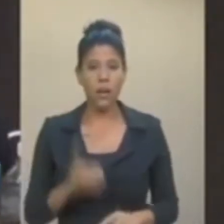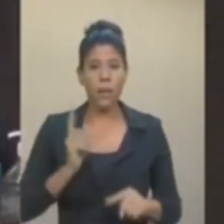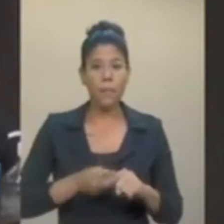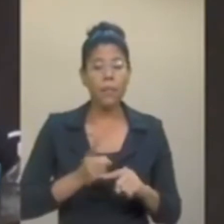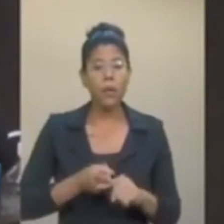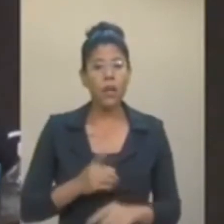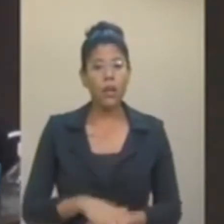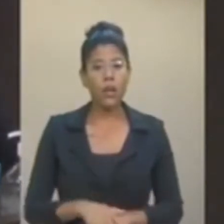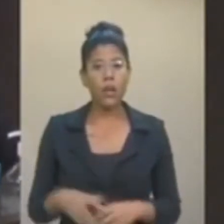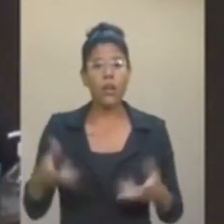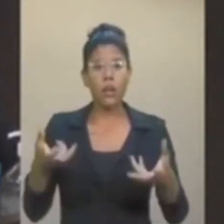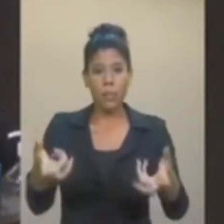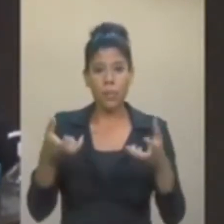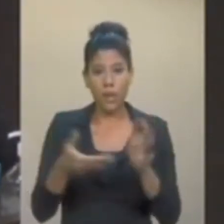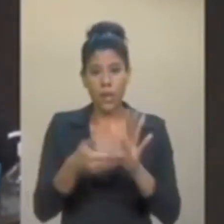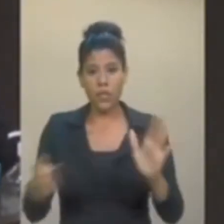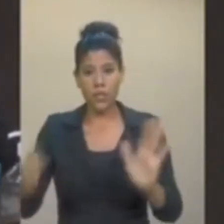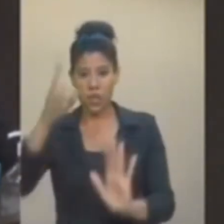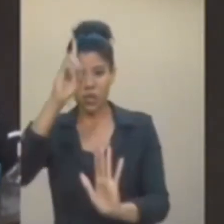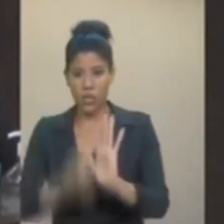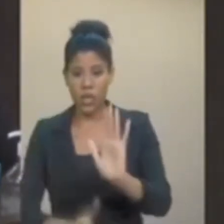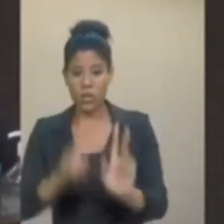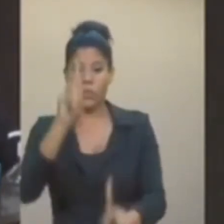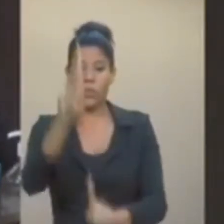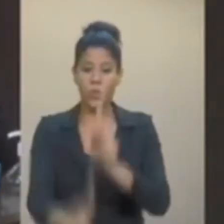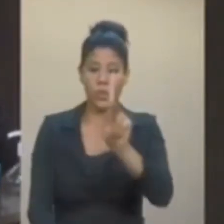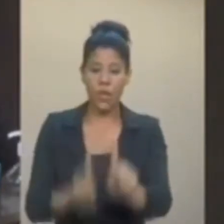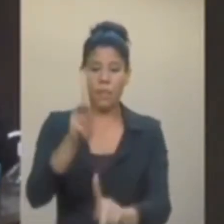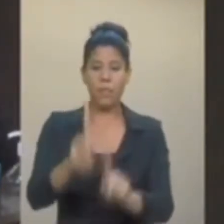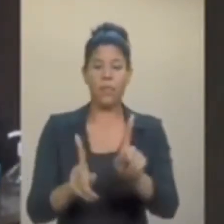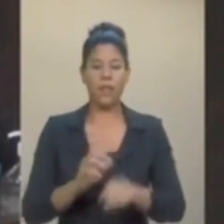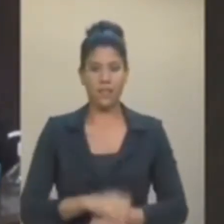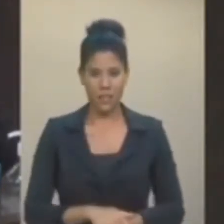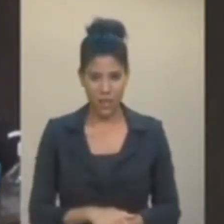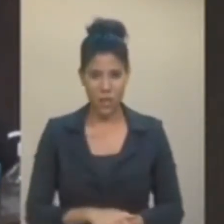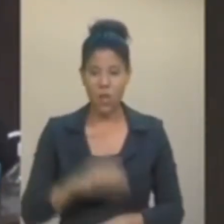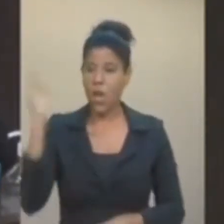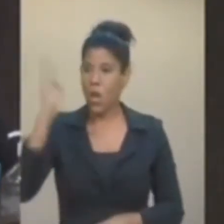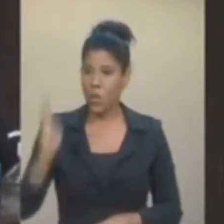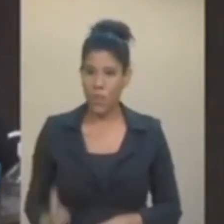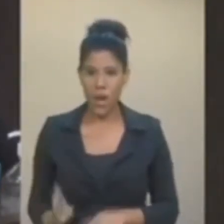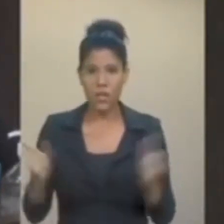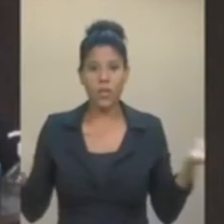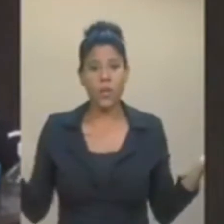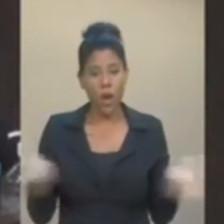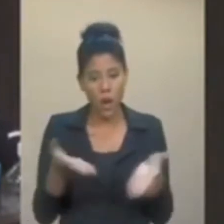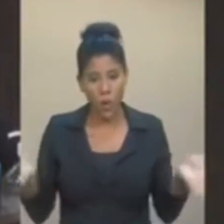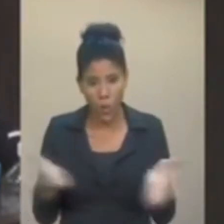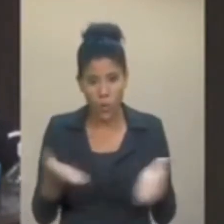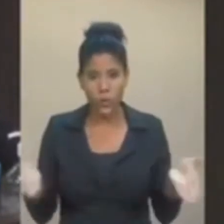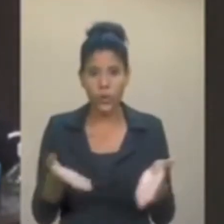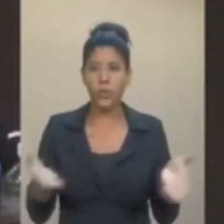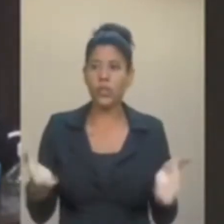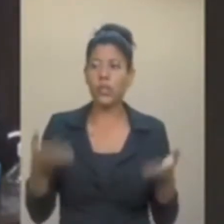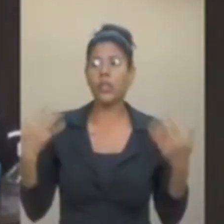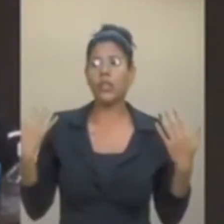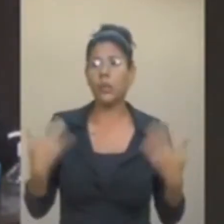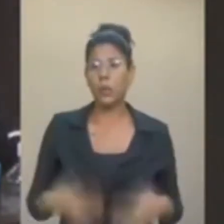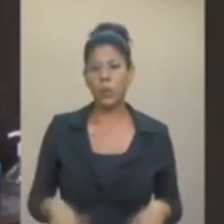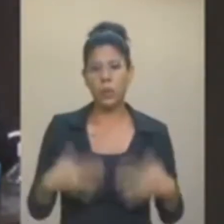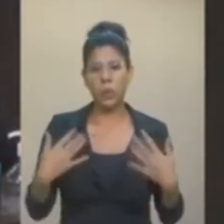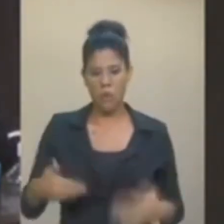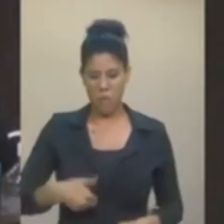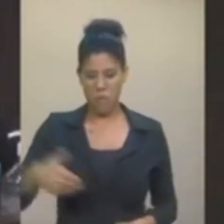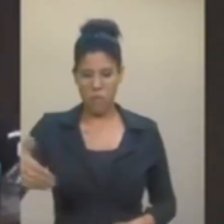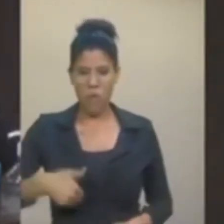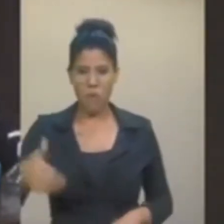sobretudo, tirar direitos do povo. O Brasil atual, lamentavelmente, atravessa fome, doença